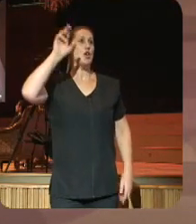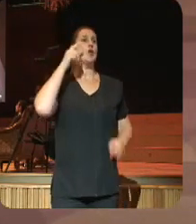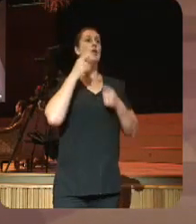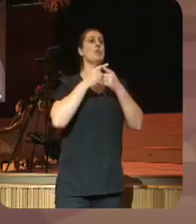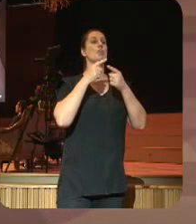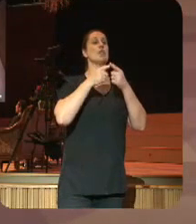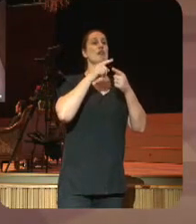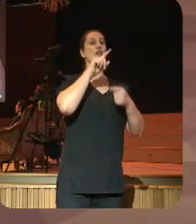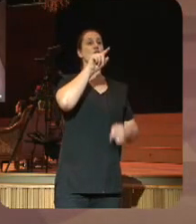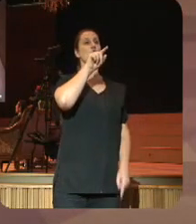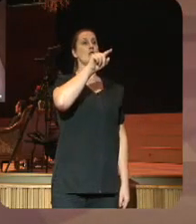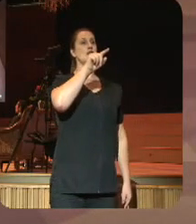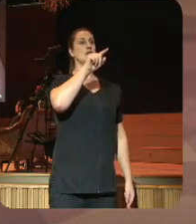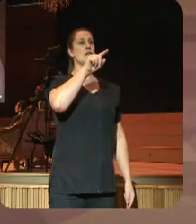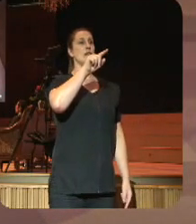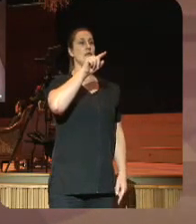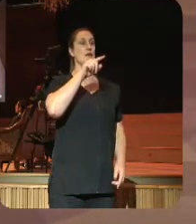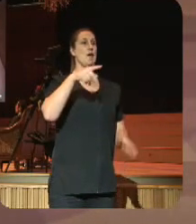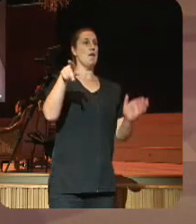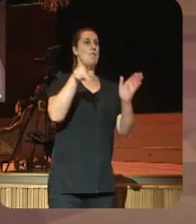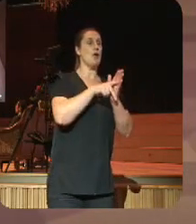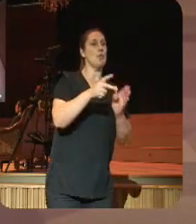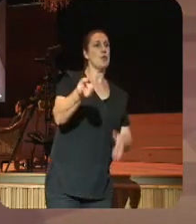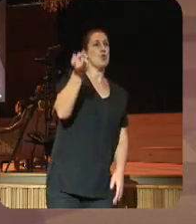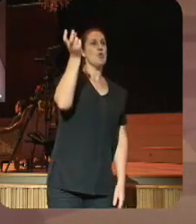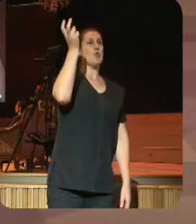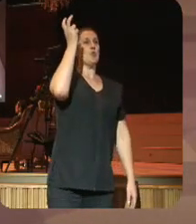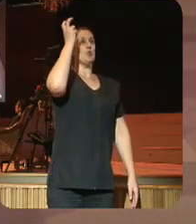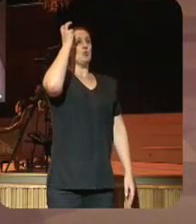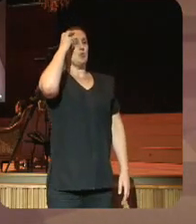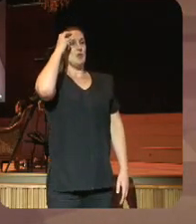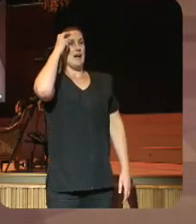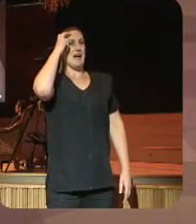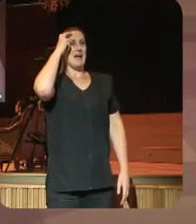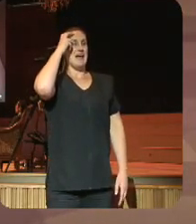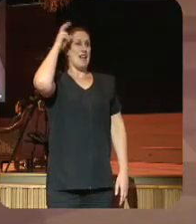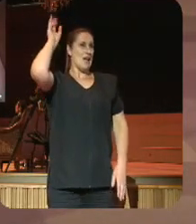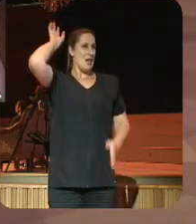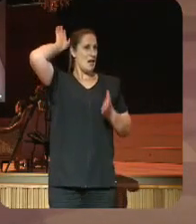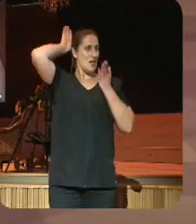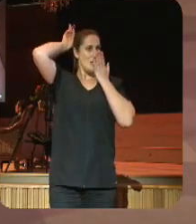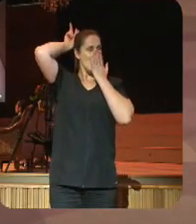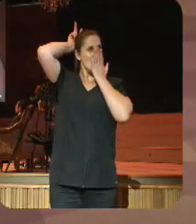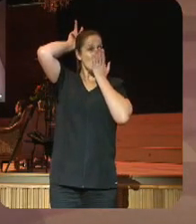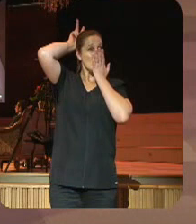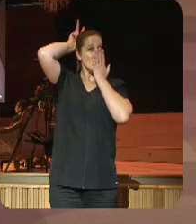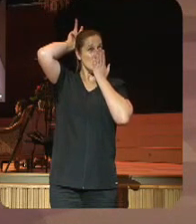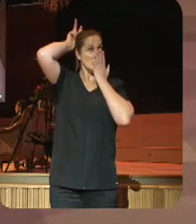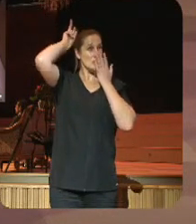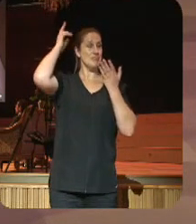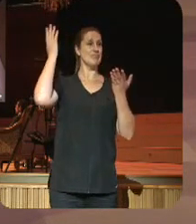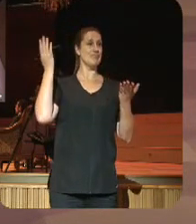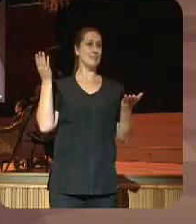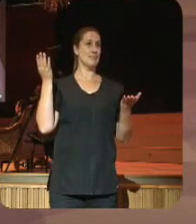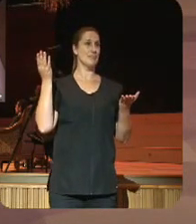cultura indígena, e a cultura é mais importante do que a vida daquela criança que está lá.